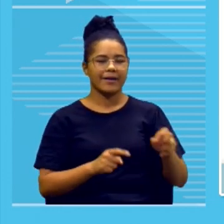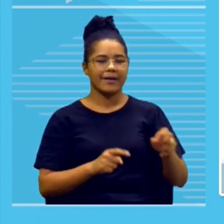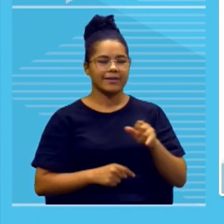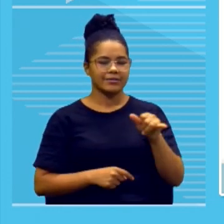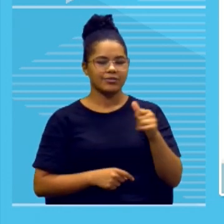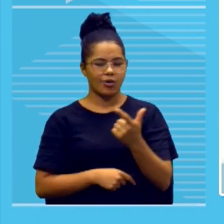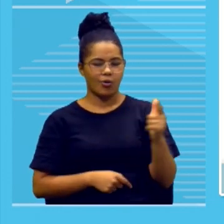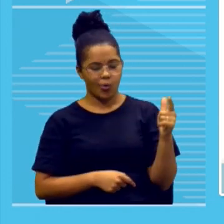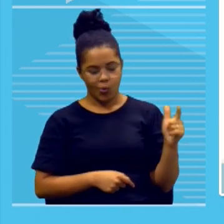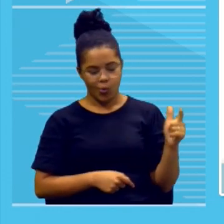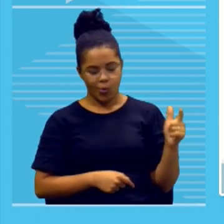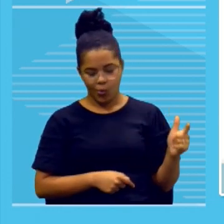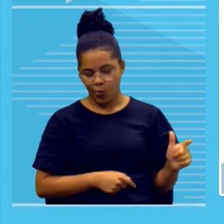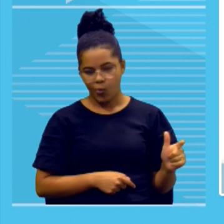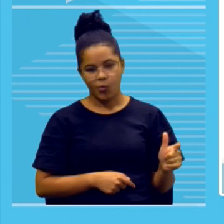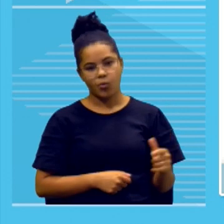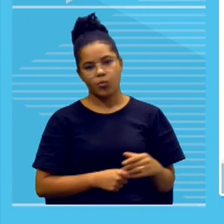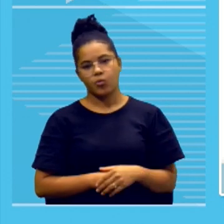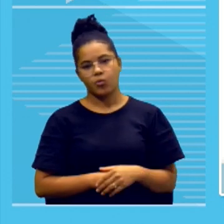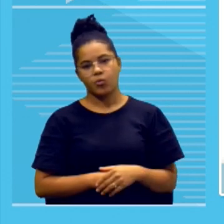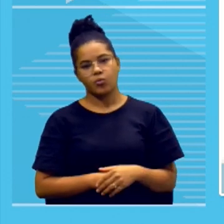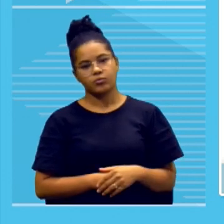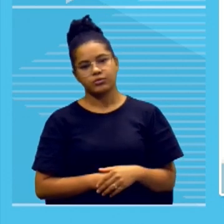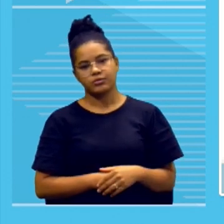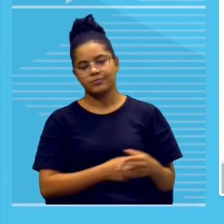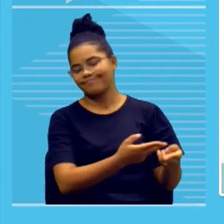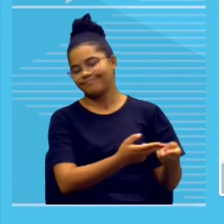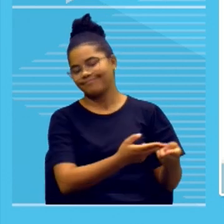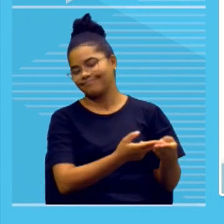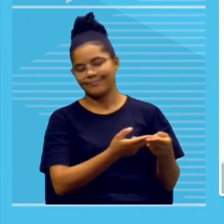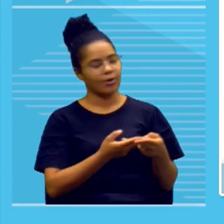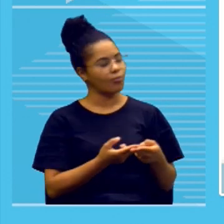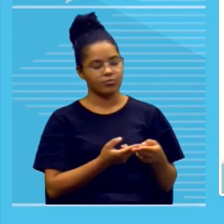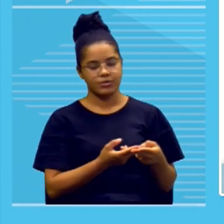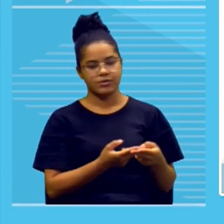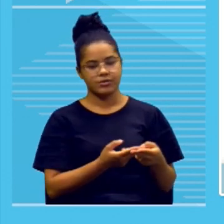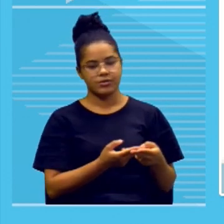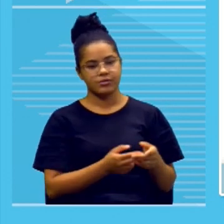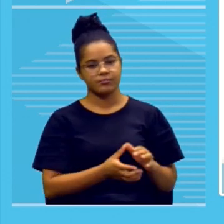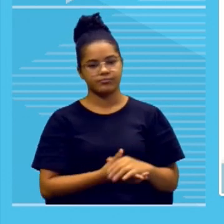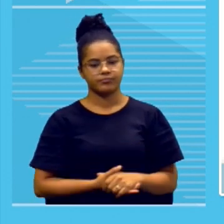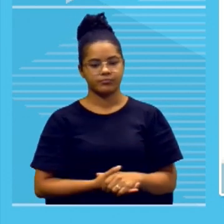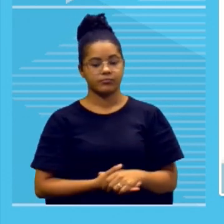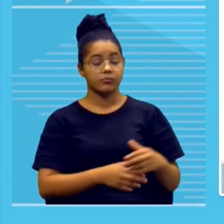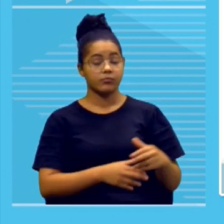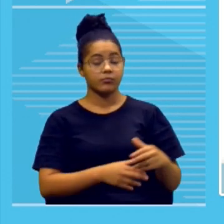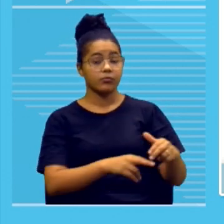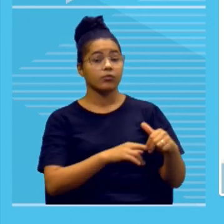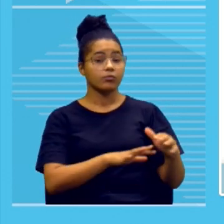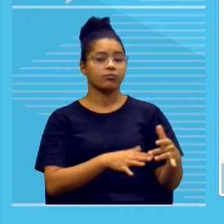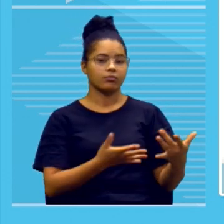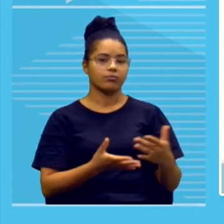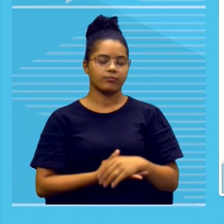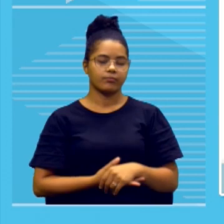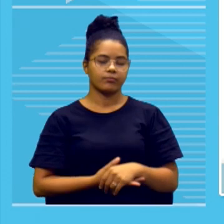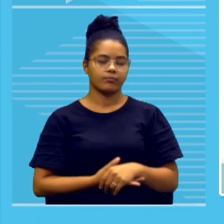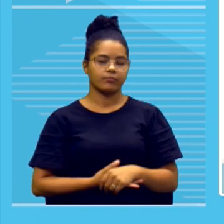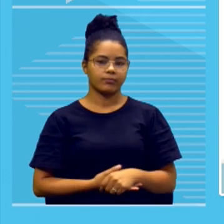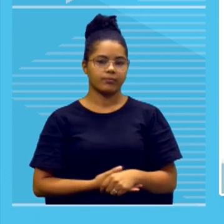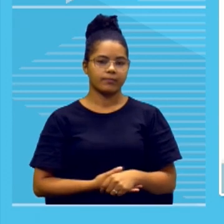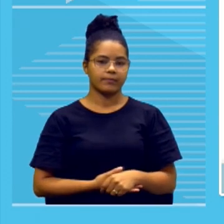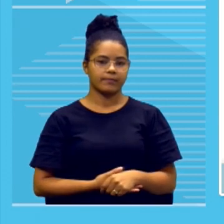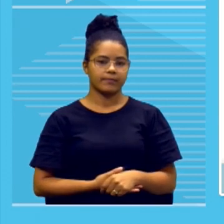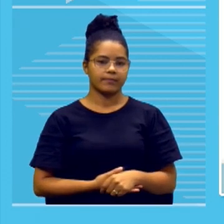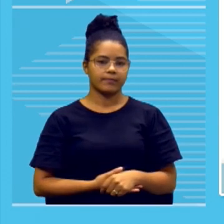ou objetiva direta ou objetiva indireta, você não vai colocar vírgula. Por quê? Porque, na realidade, aí